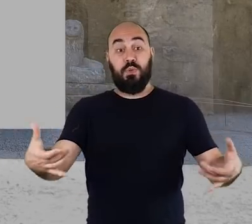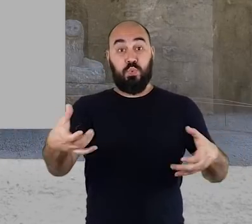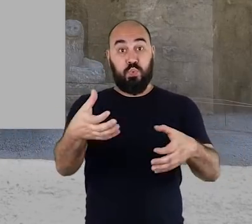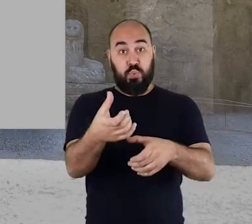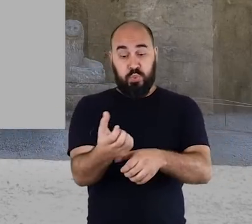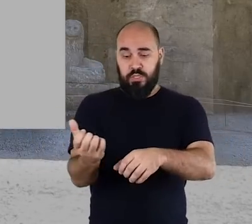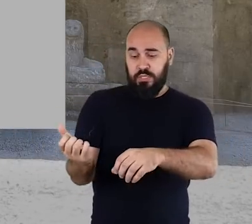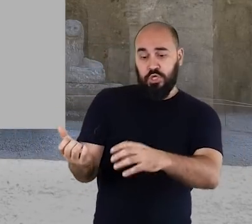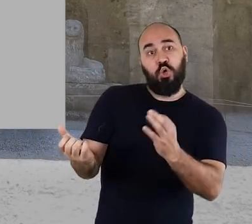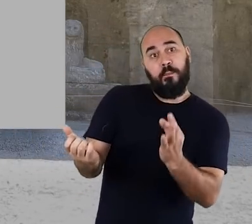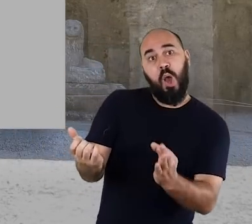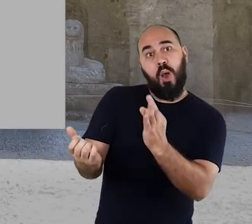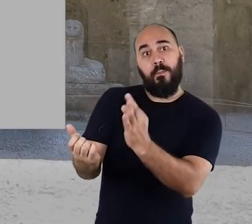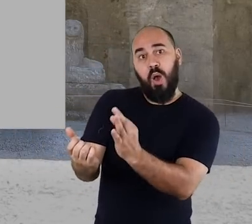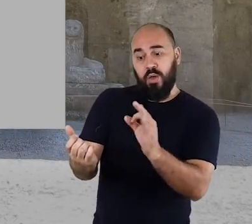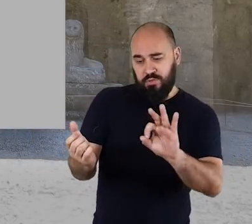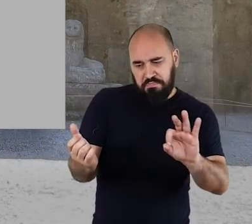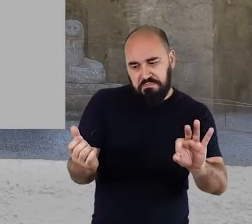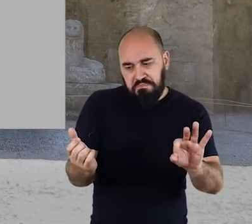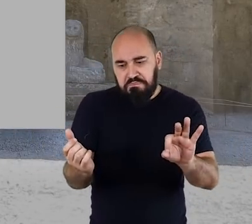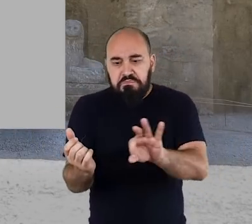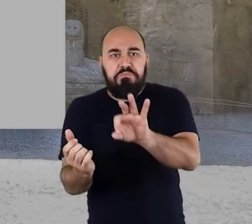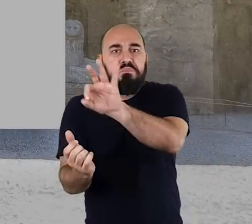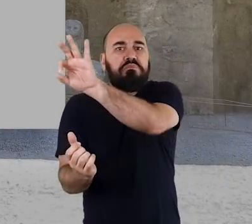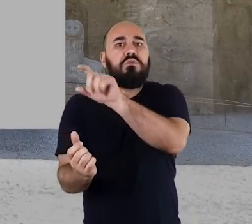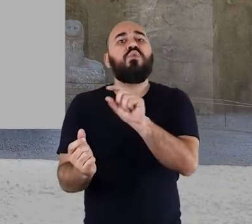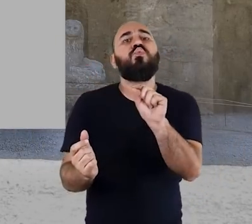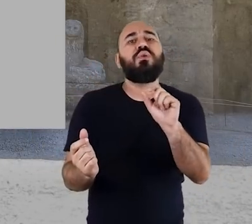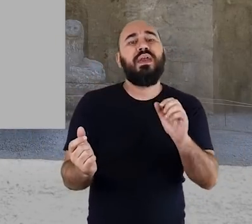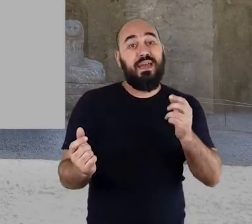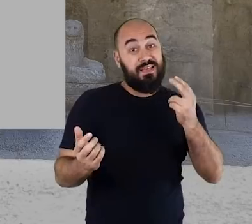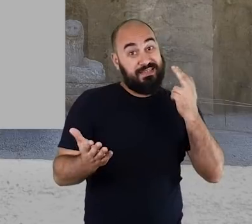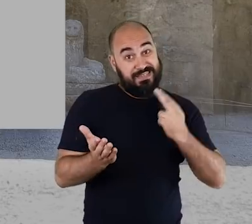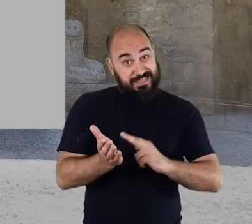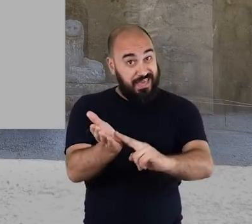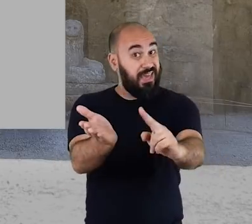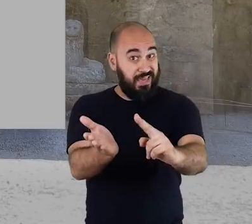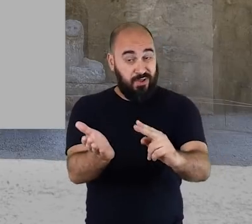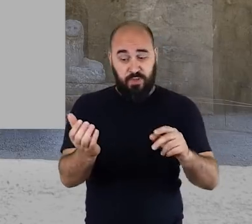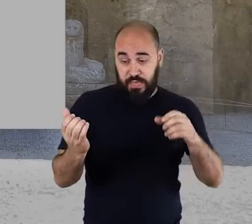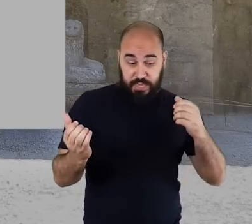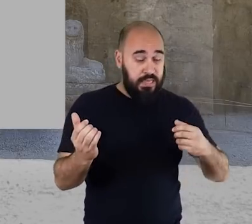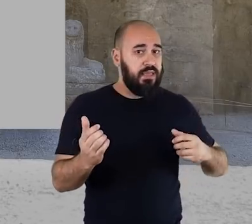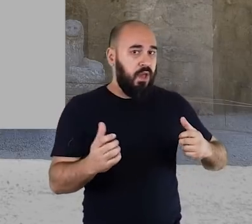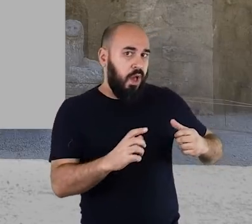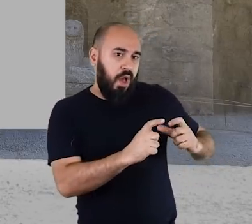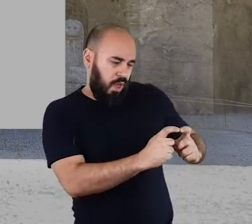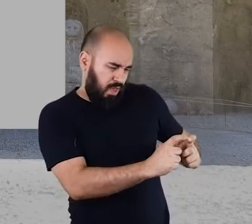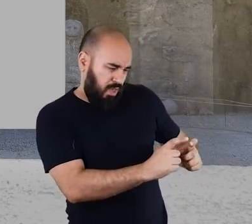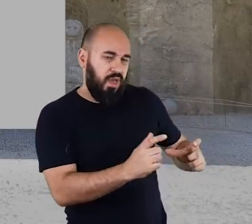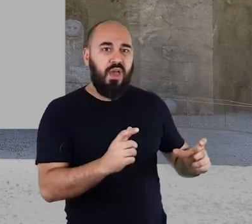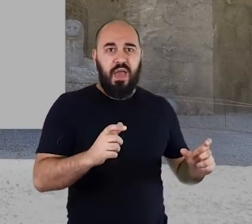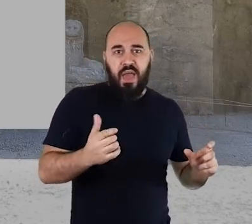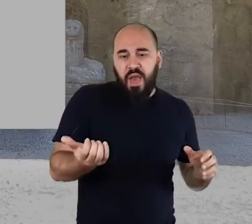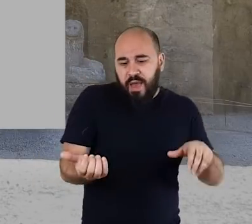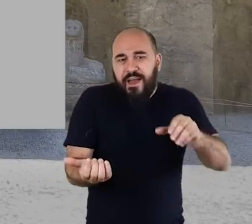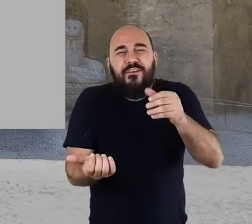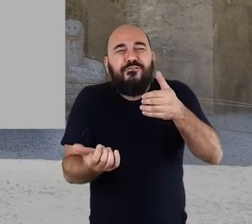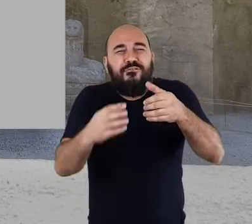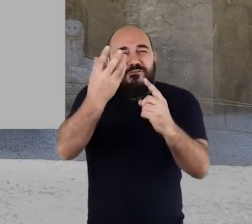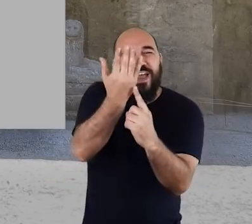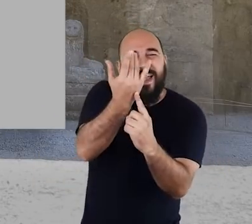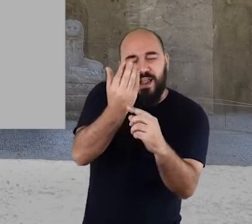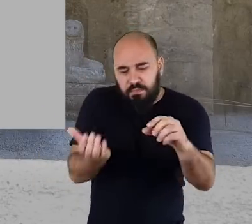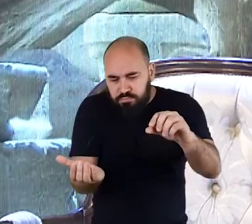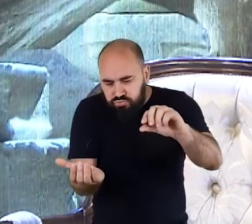3 selos que continham o nome do dono do selo, daquele que estava emitindo a carta, a nota,